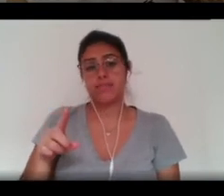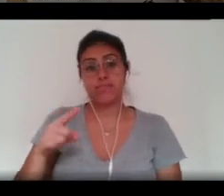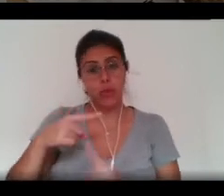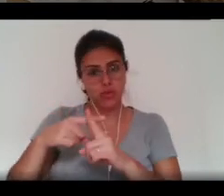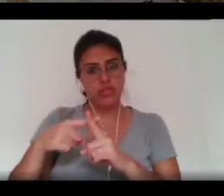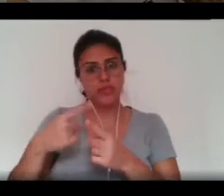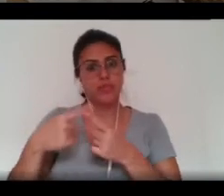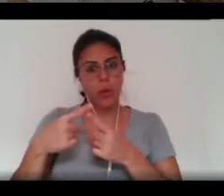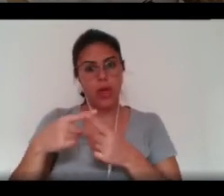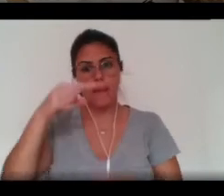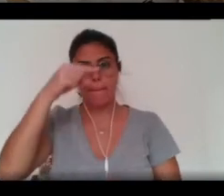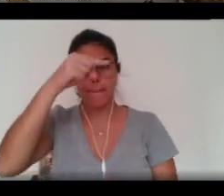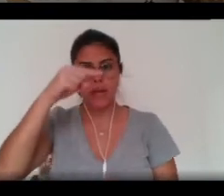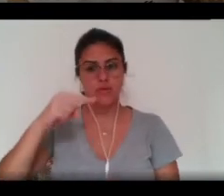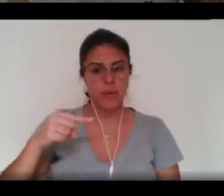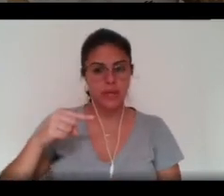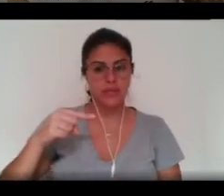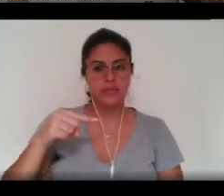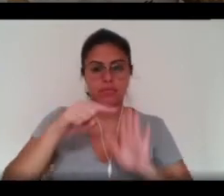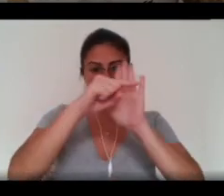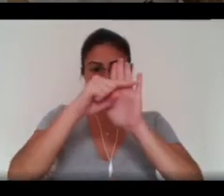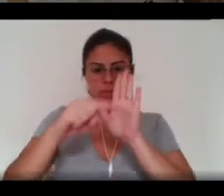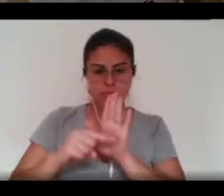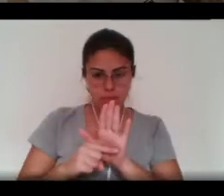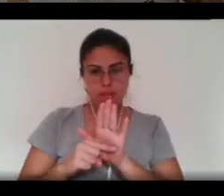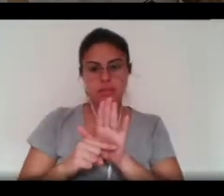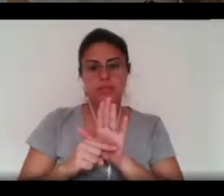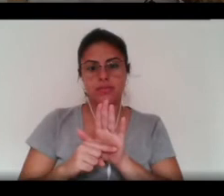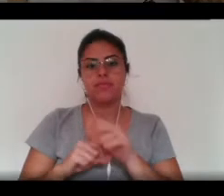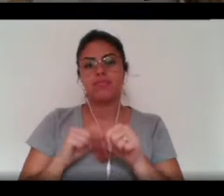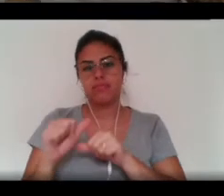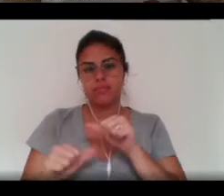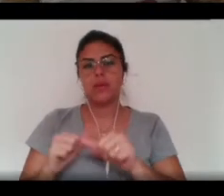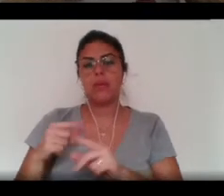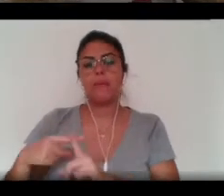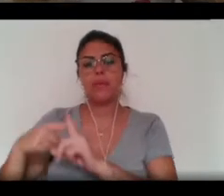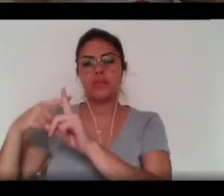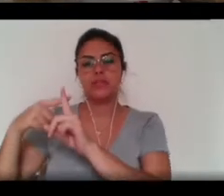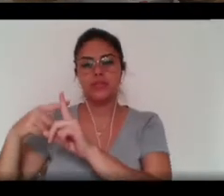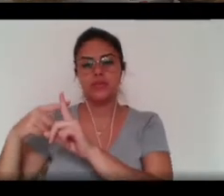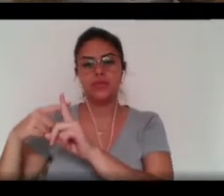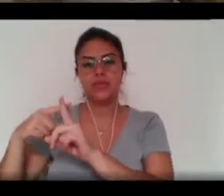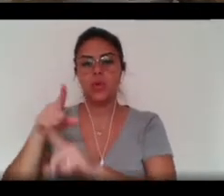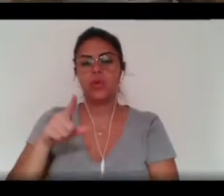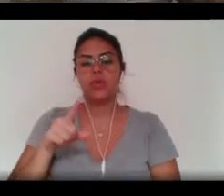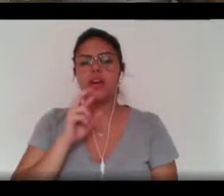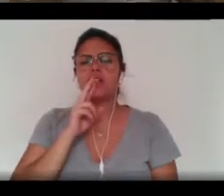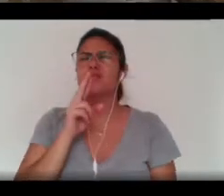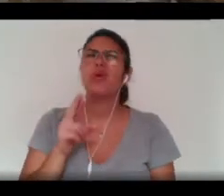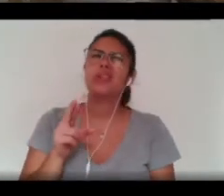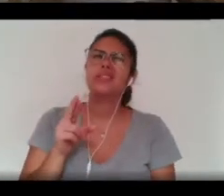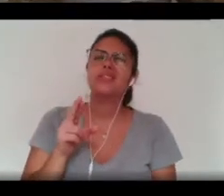Isso aqui vai dar um número positivo. Isso aqui vai dar um número positivo que é...